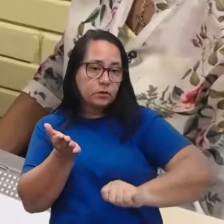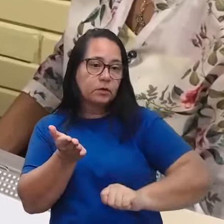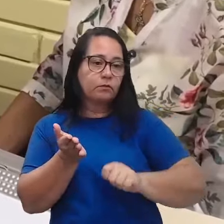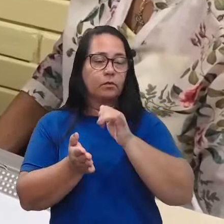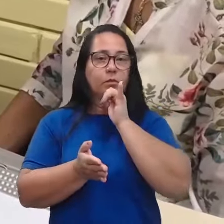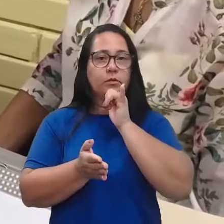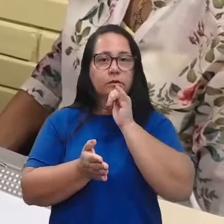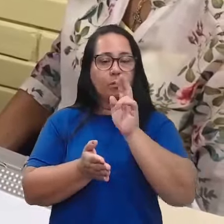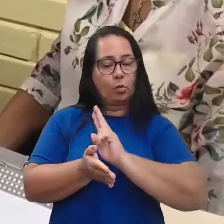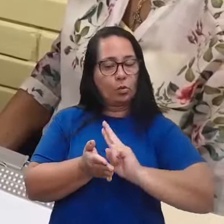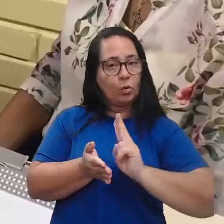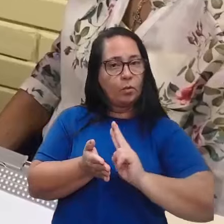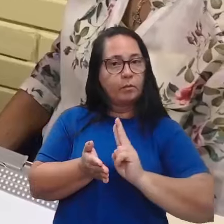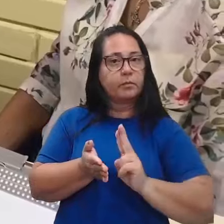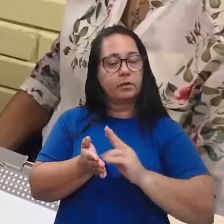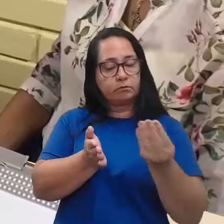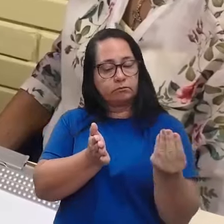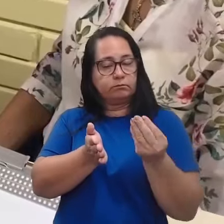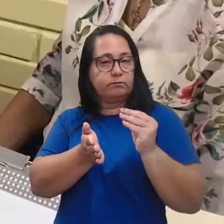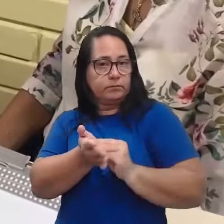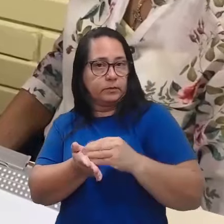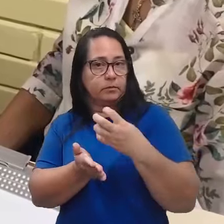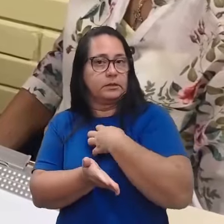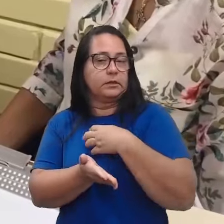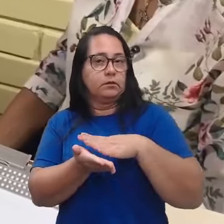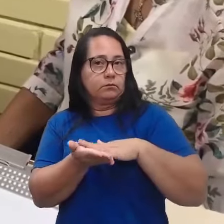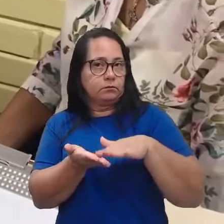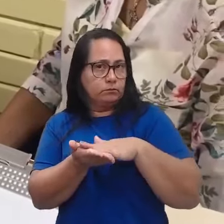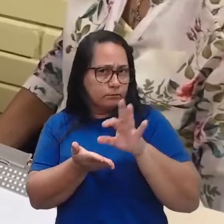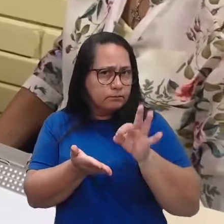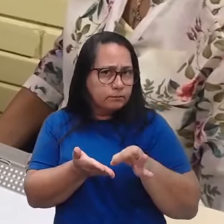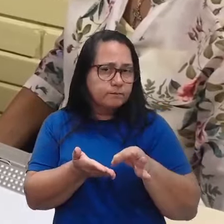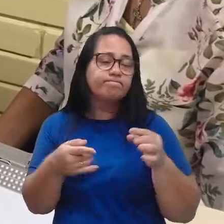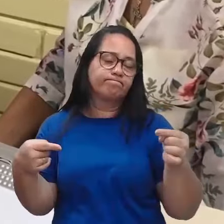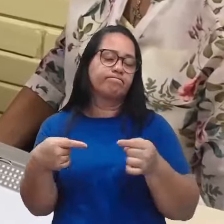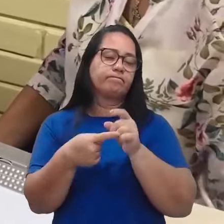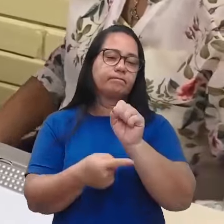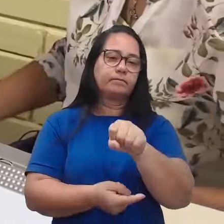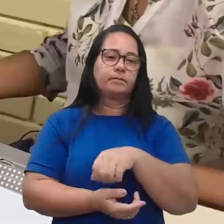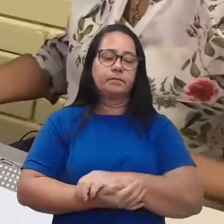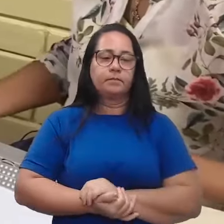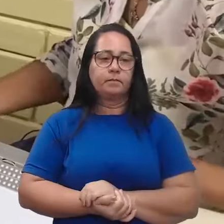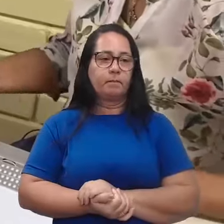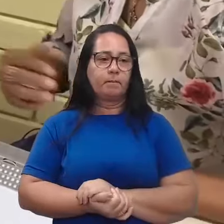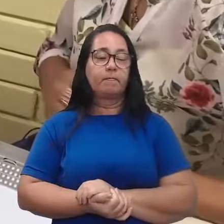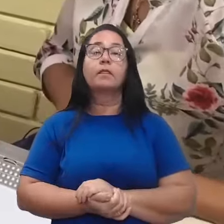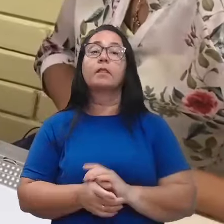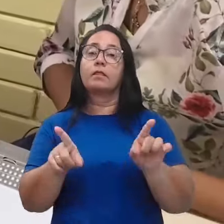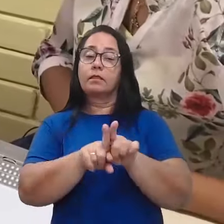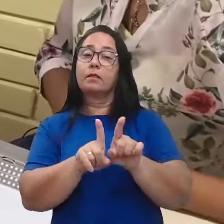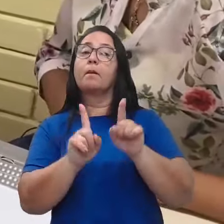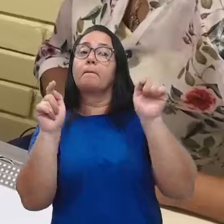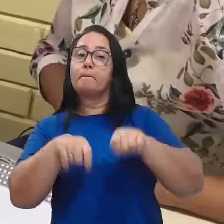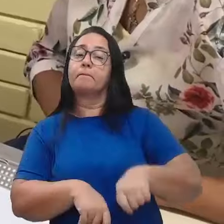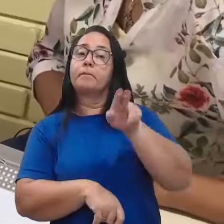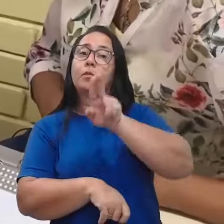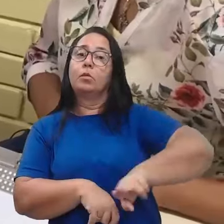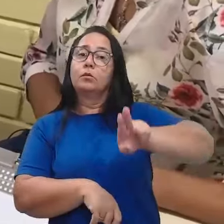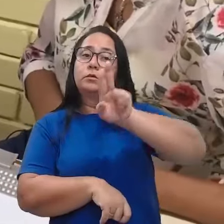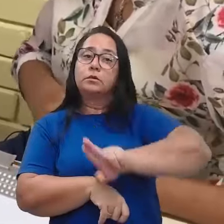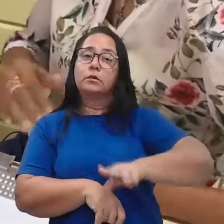exemplo, o nome dela, para que ela possa sentir depois, é isso? Isso. E também nós podemos utilizar isso quando a